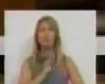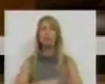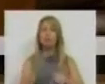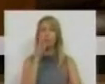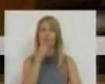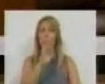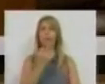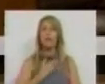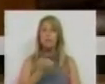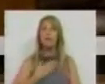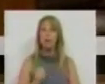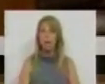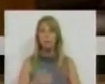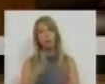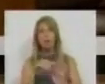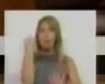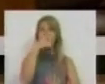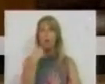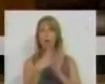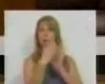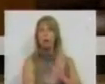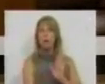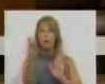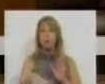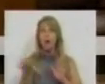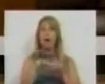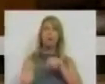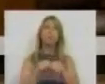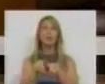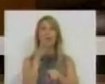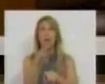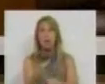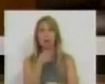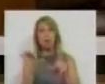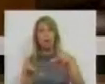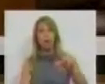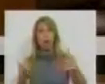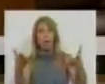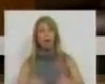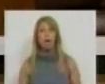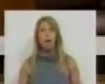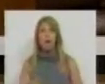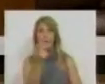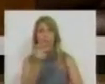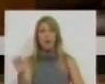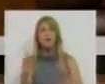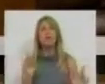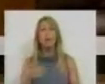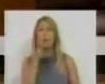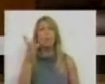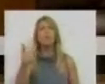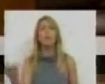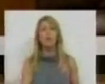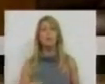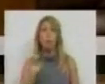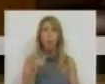CDS, são figuras de referência da vossa área política que proferiram estas declarações. O que lhes dizem a eles? Ou mais simplesmente o que